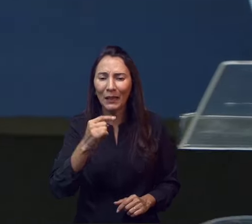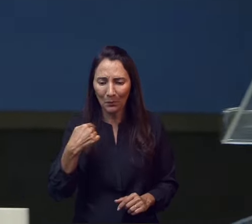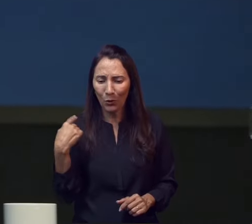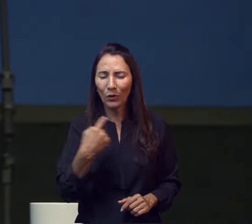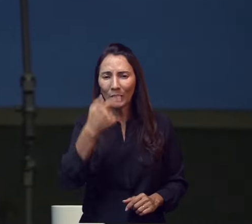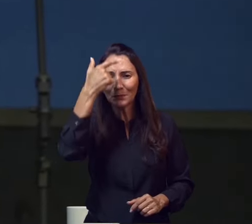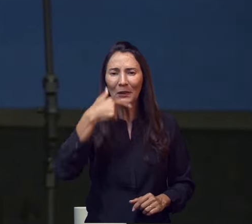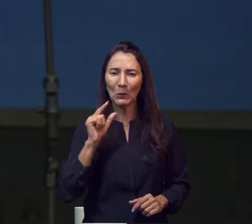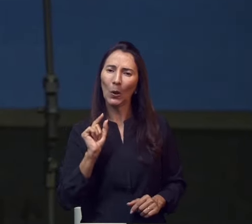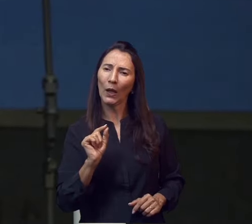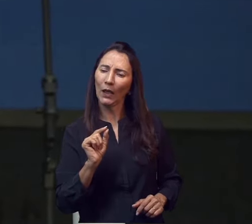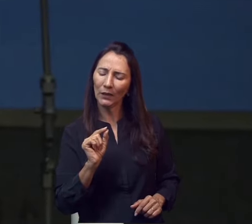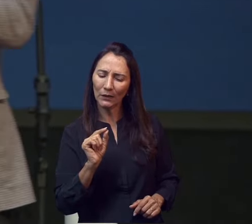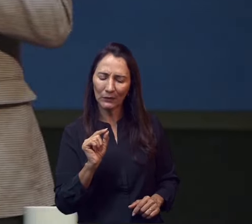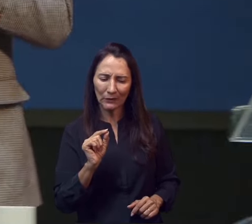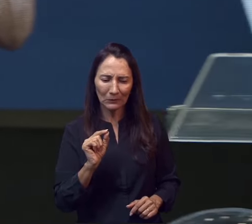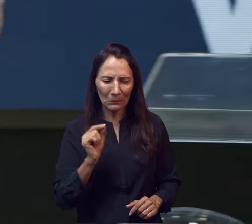somos